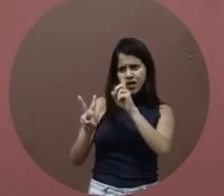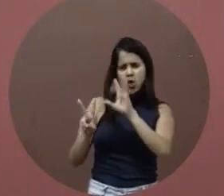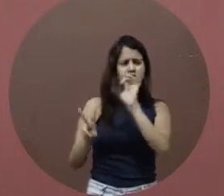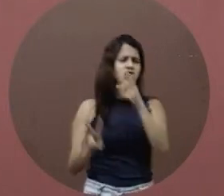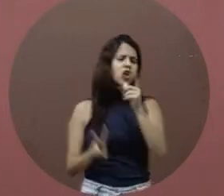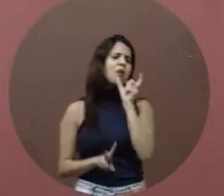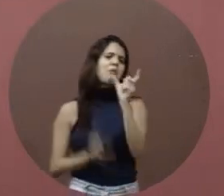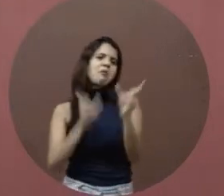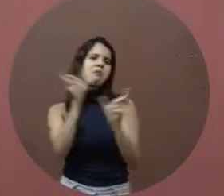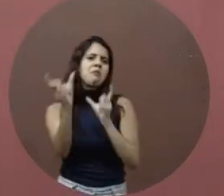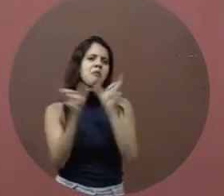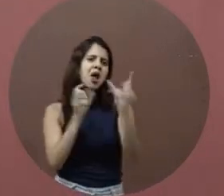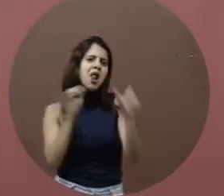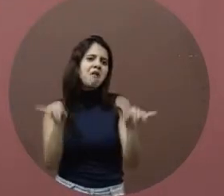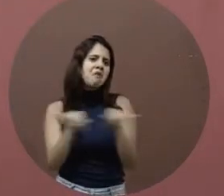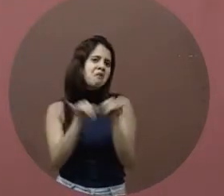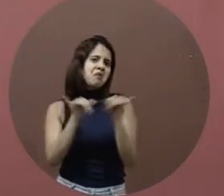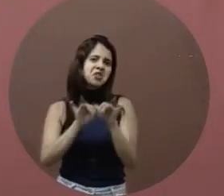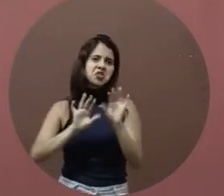motivacionais, porque eu sabia no Deus que eu esperava.